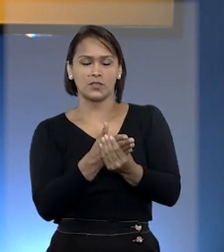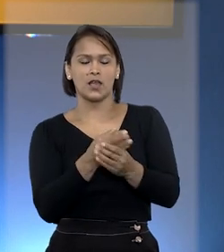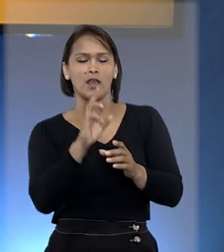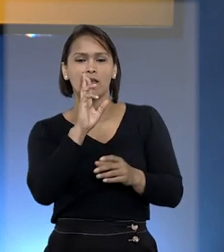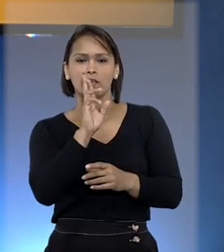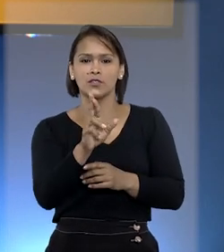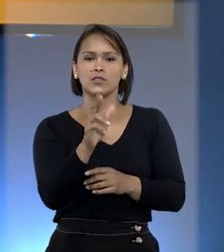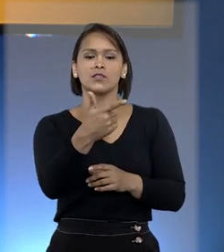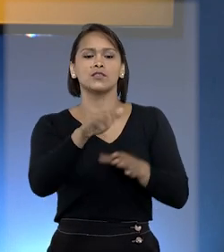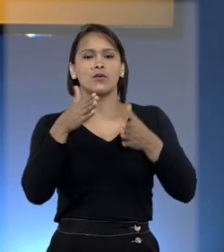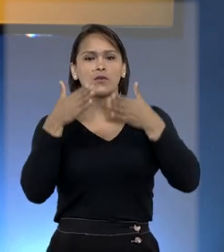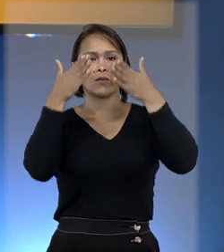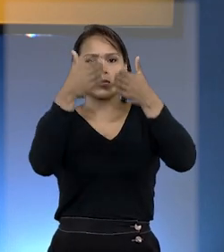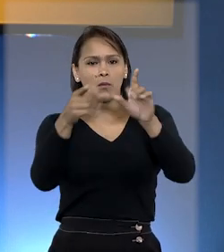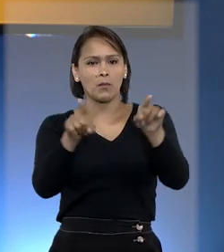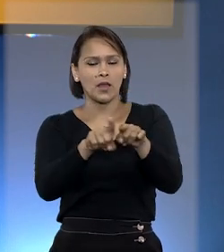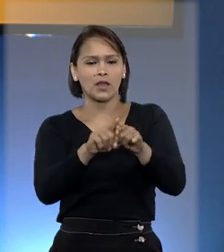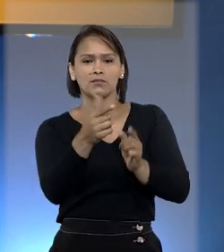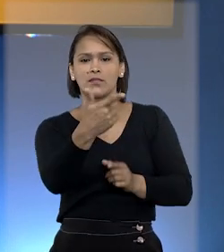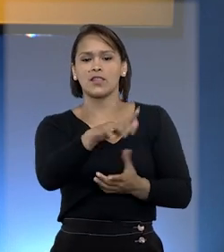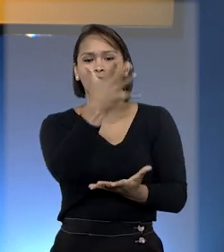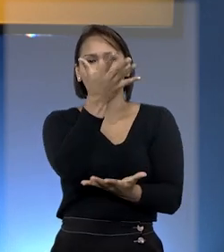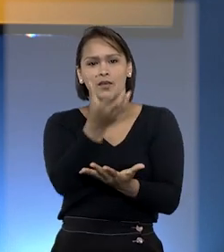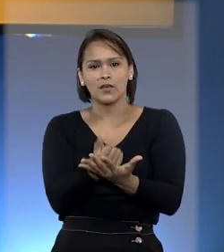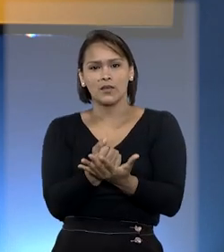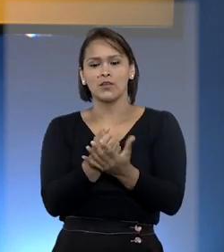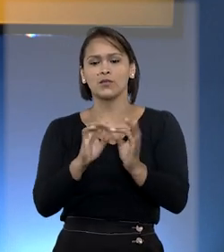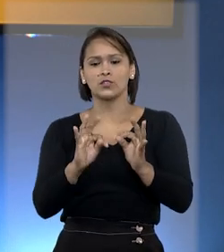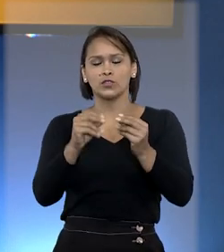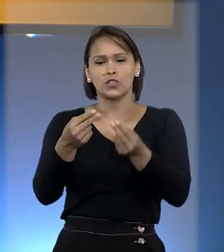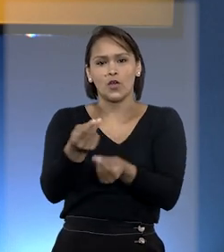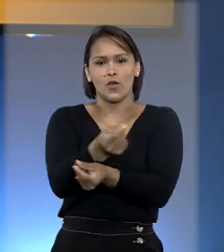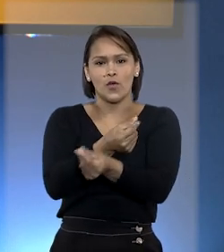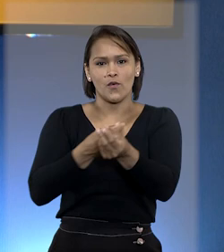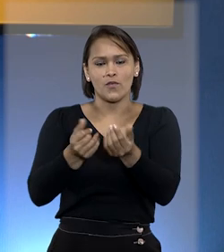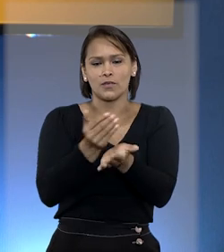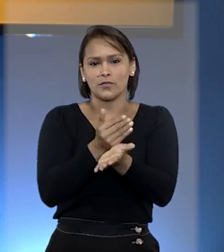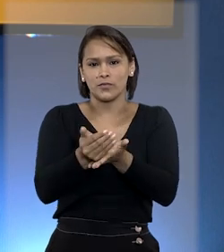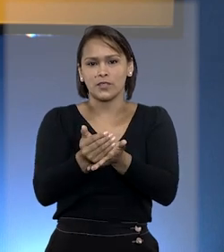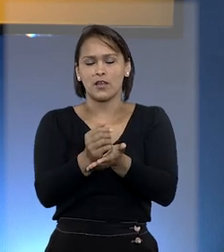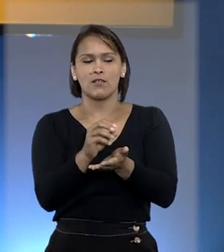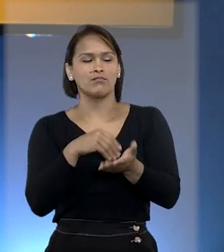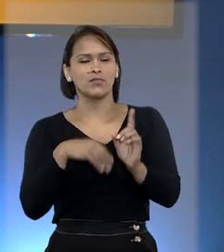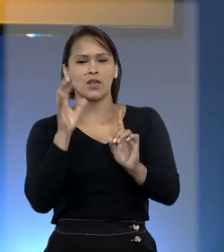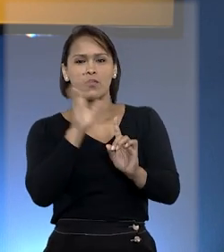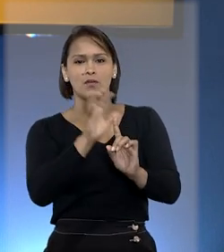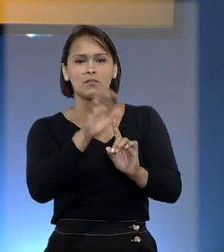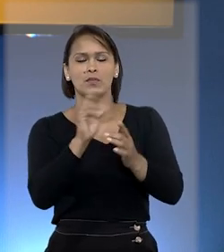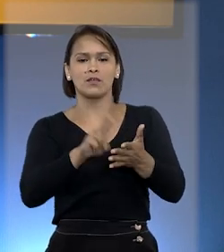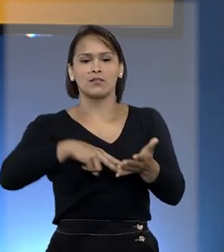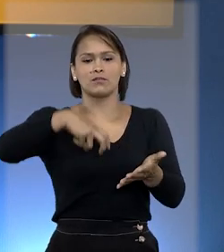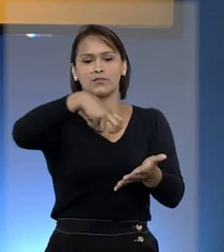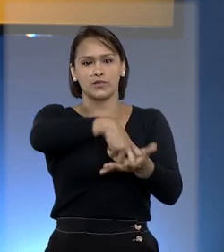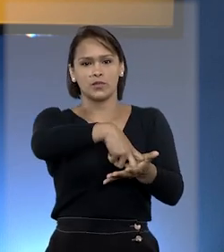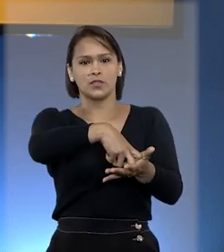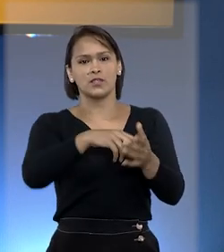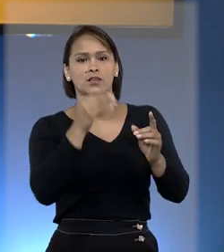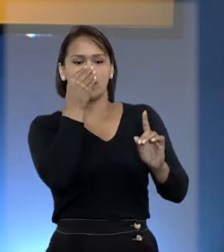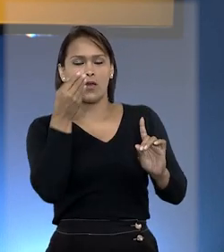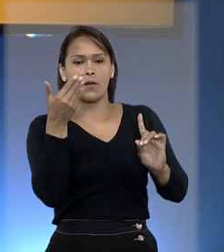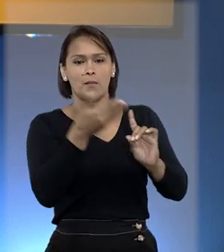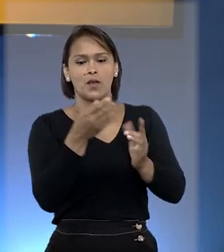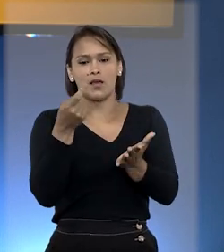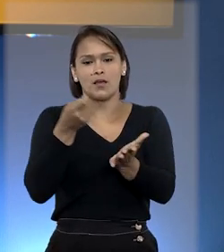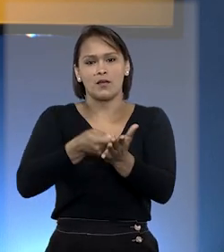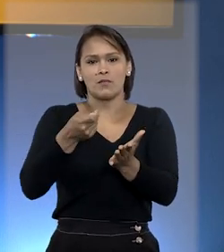sem resolução do mérito em virtude do não recolhimento das custas iniciais não implica a condenação do autor